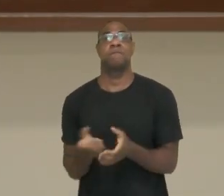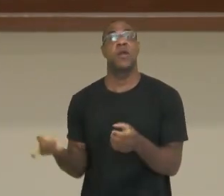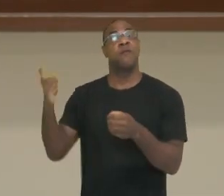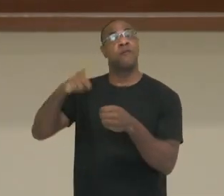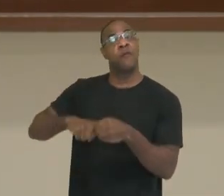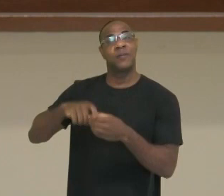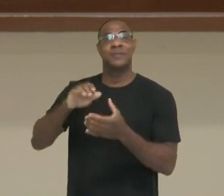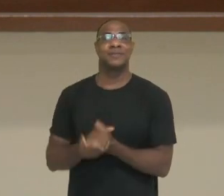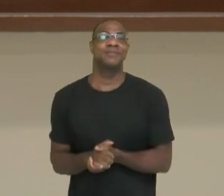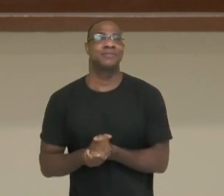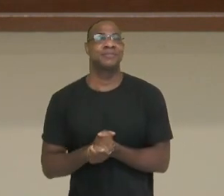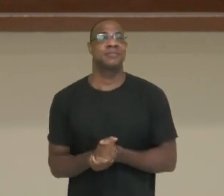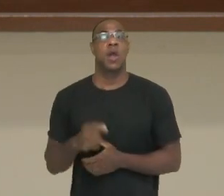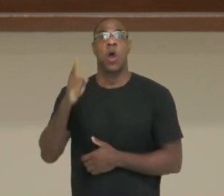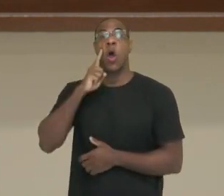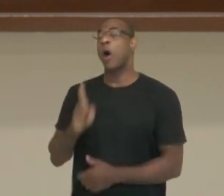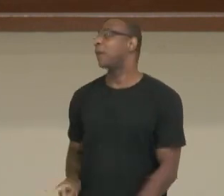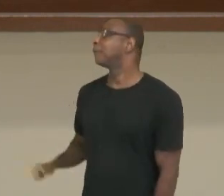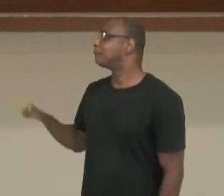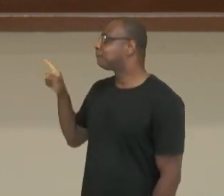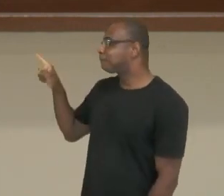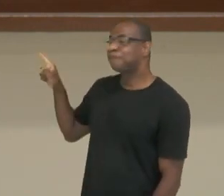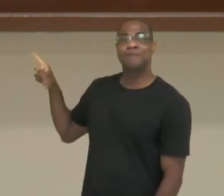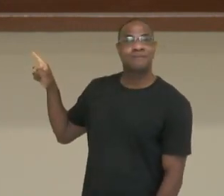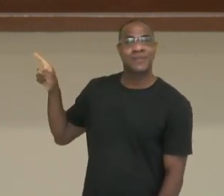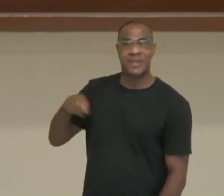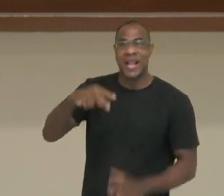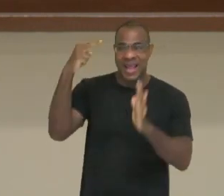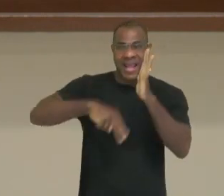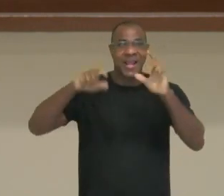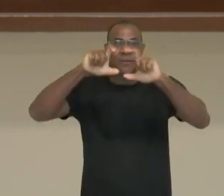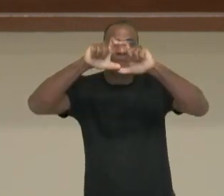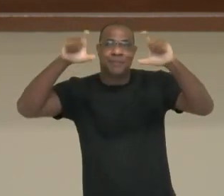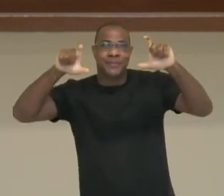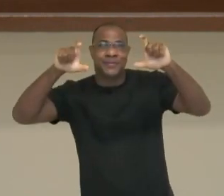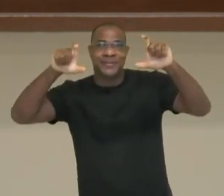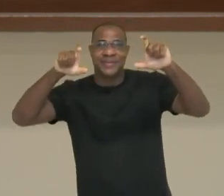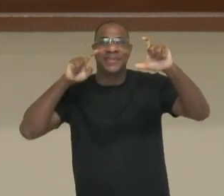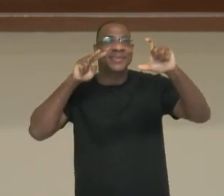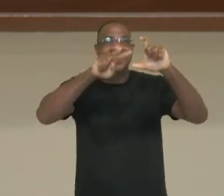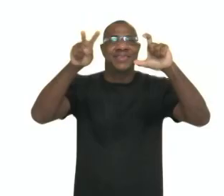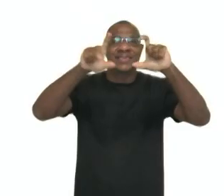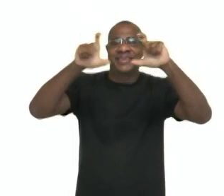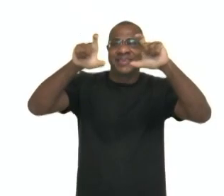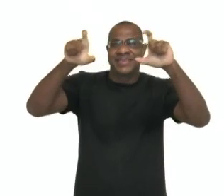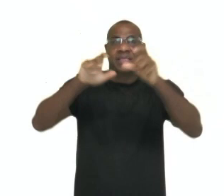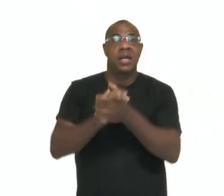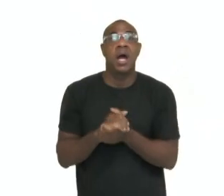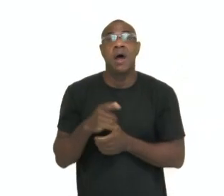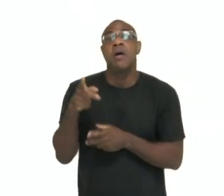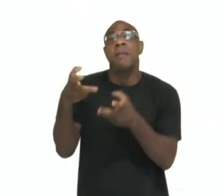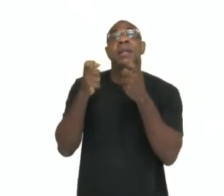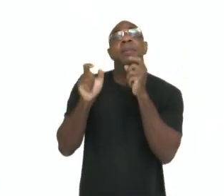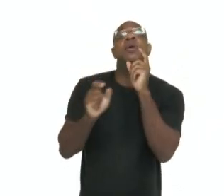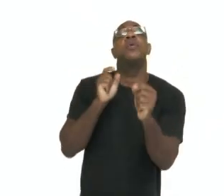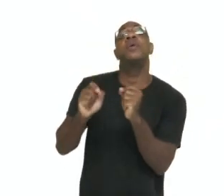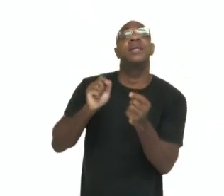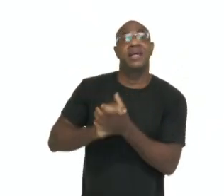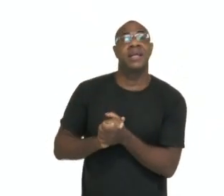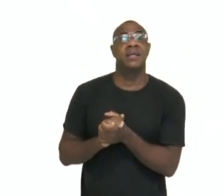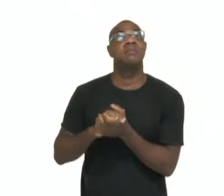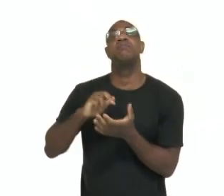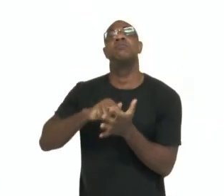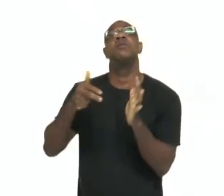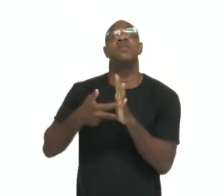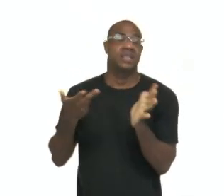voltei para gabaritar contigo. Então, ao reler o texto aqui proposto, nós vamos perceber o efeito de sentido pela